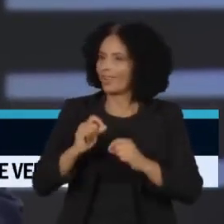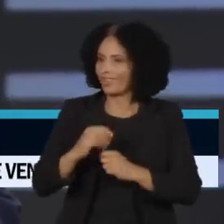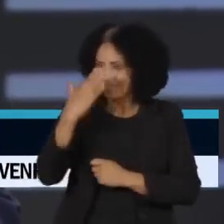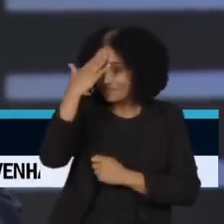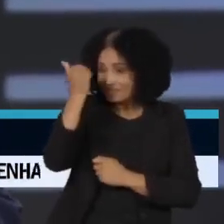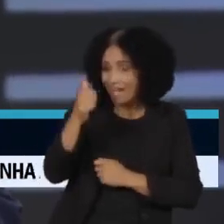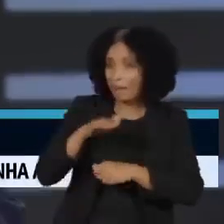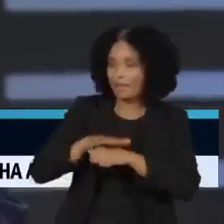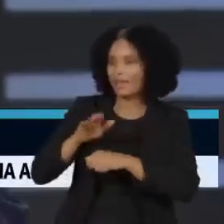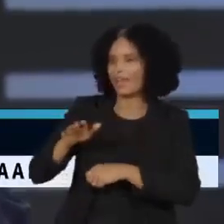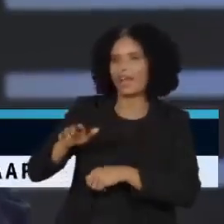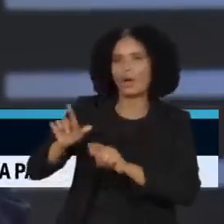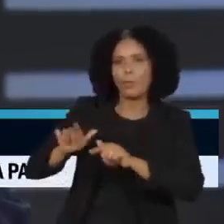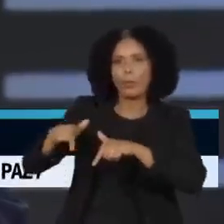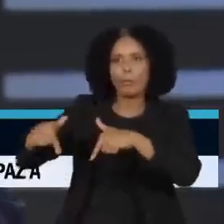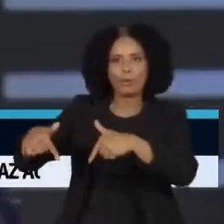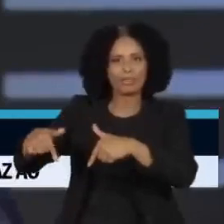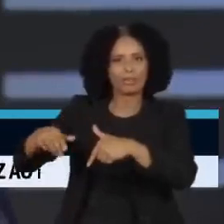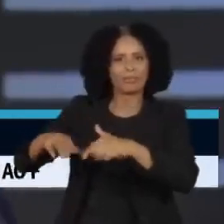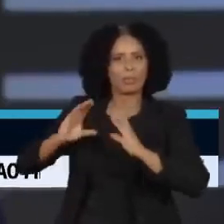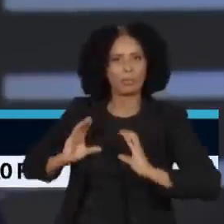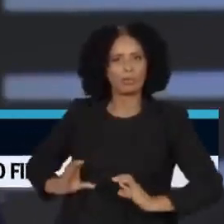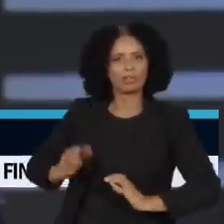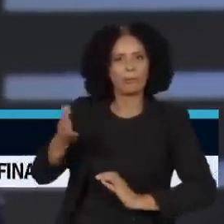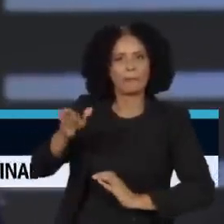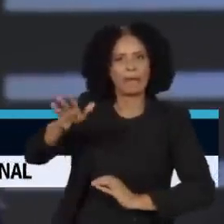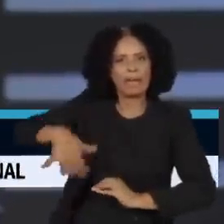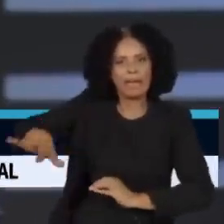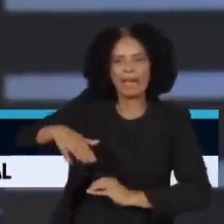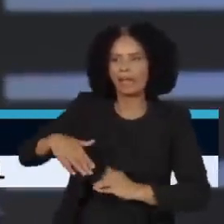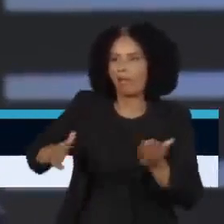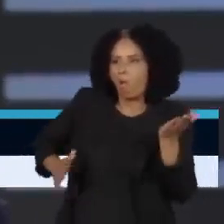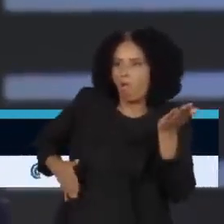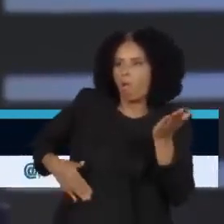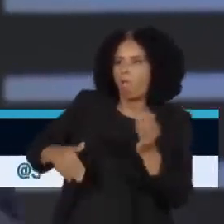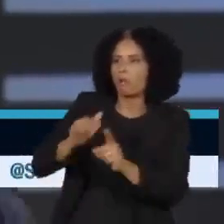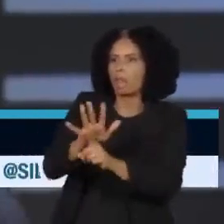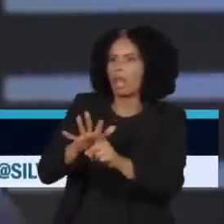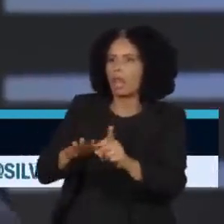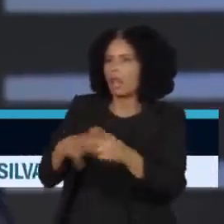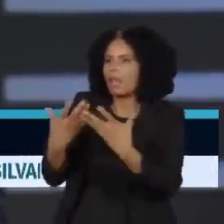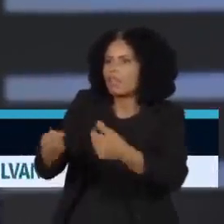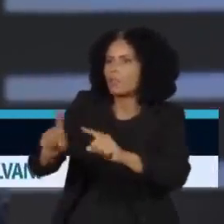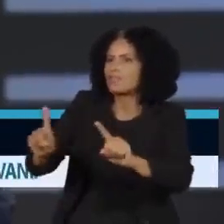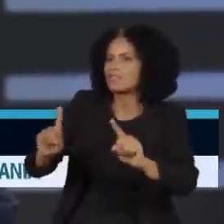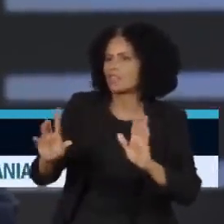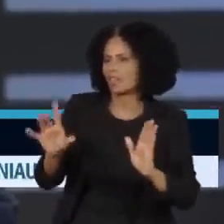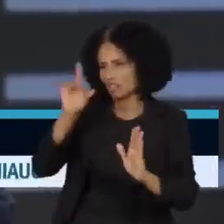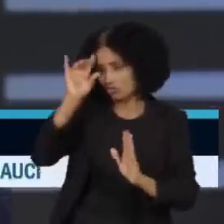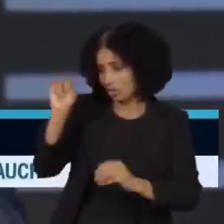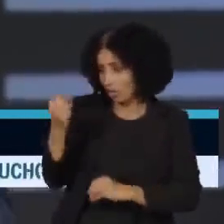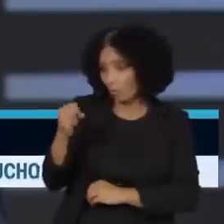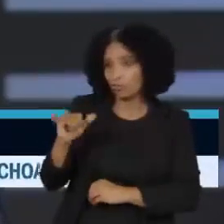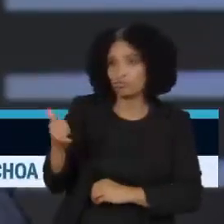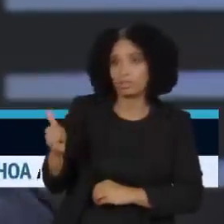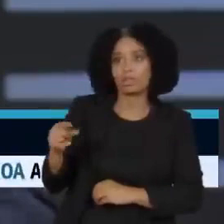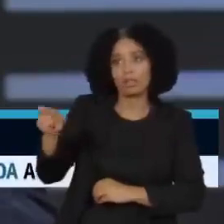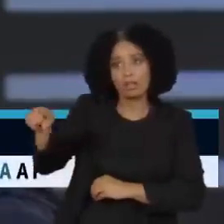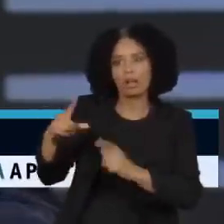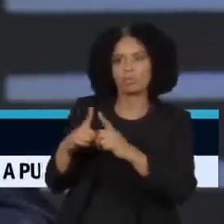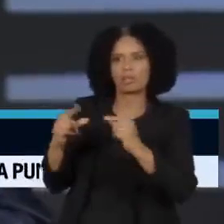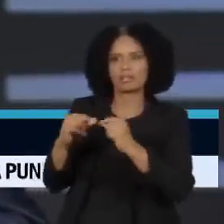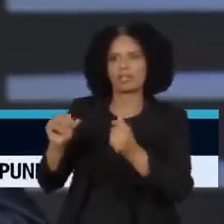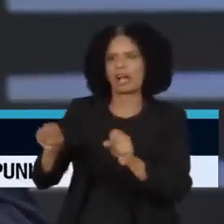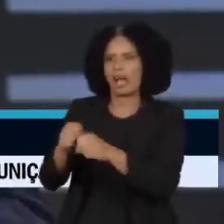ação dos bandidos dos criminosos dos vândalos no dia 8 de janeiro lá em Brasília e o perigo